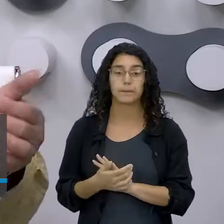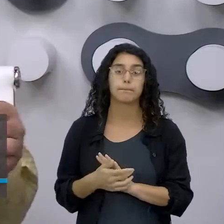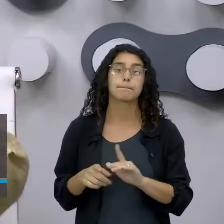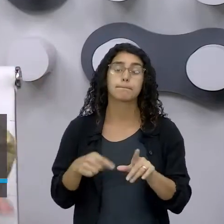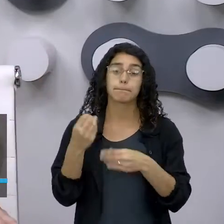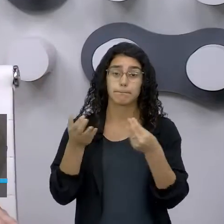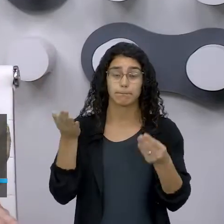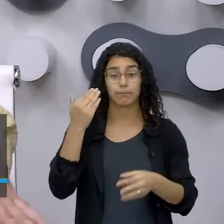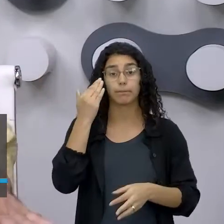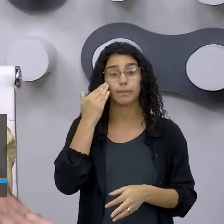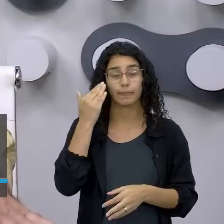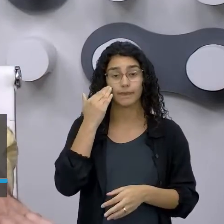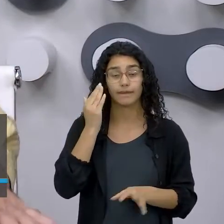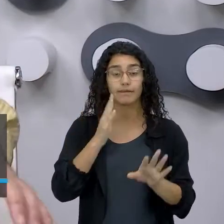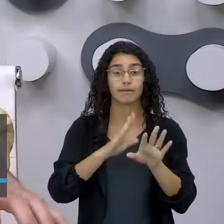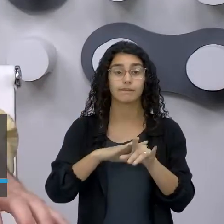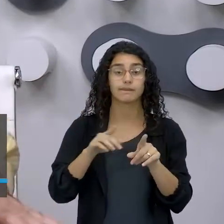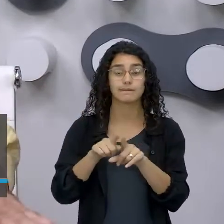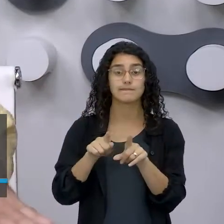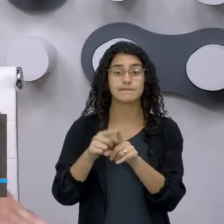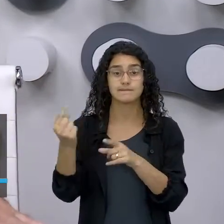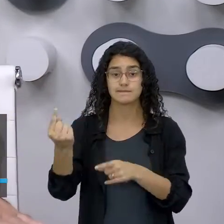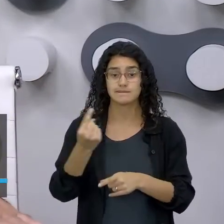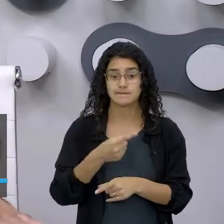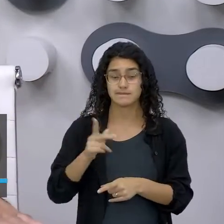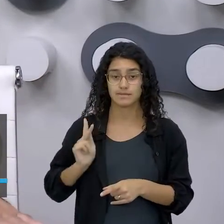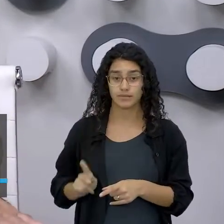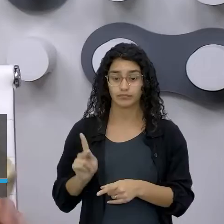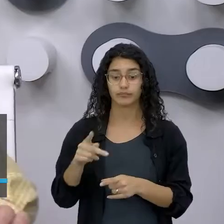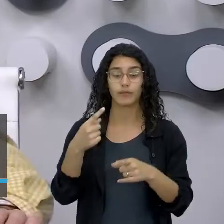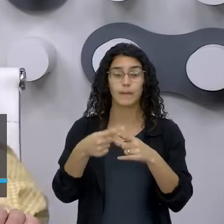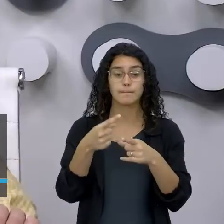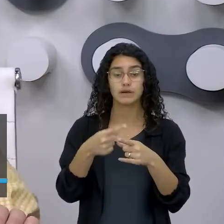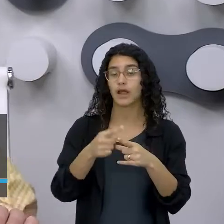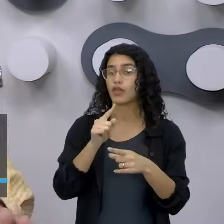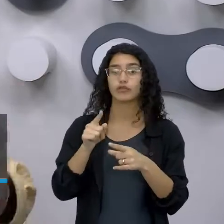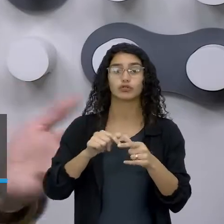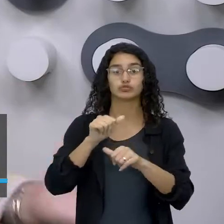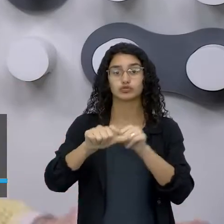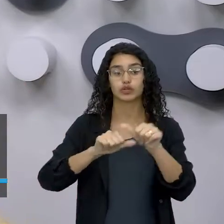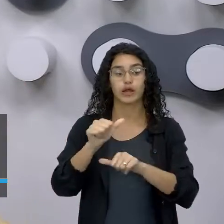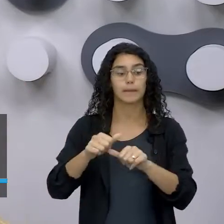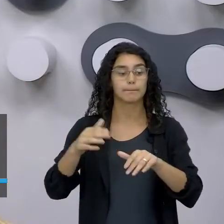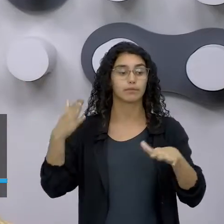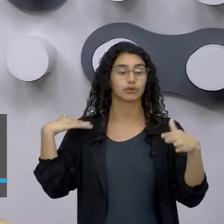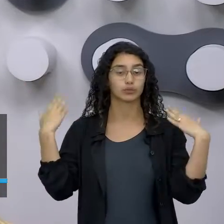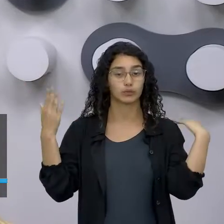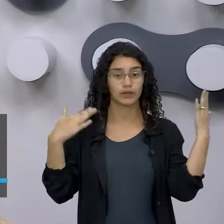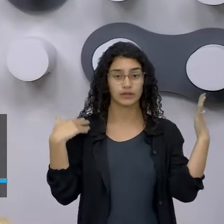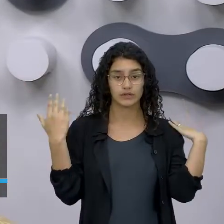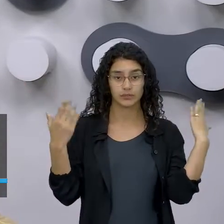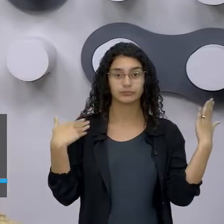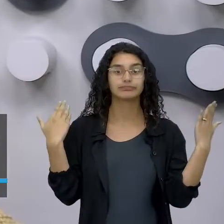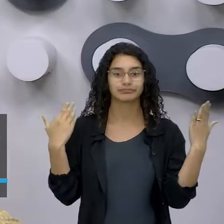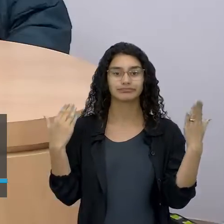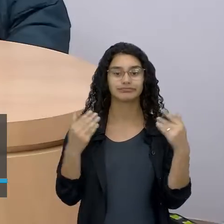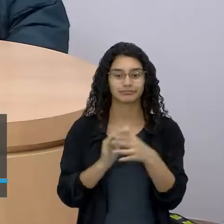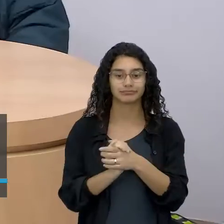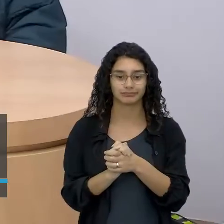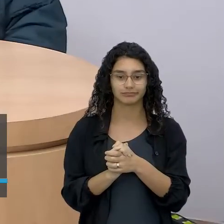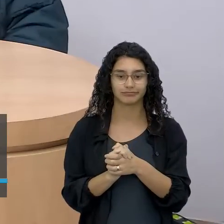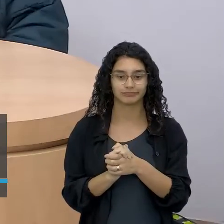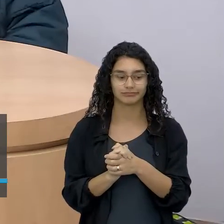como a gente já sabe, acabou vindo para ficar porque ela não foi movida por turismo. Comércio, né?